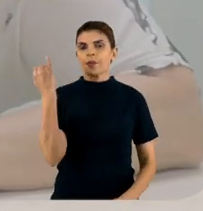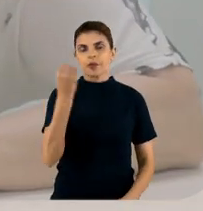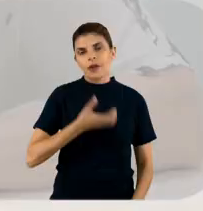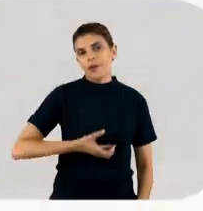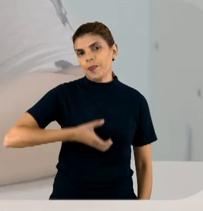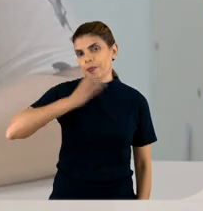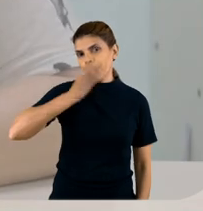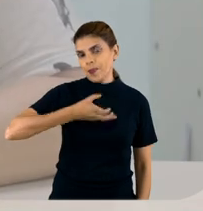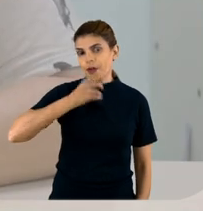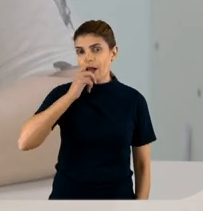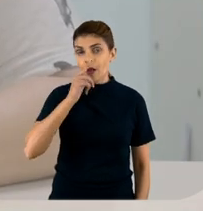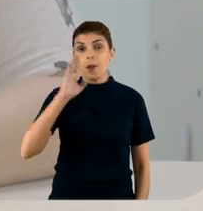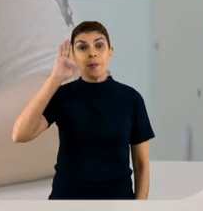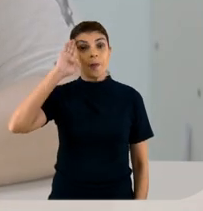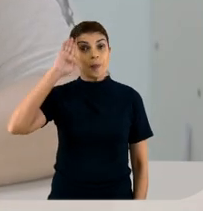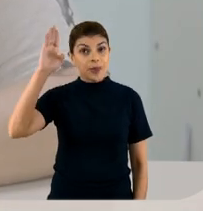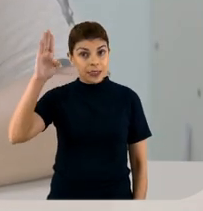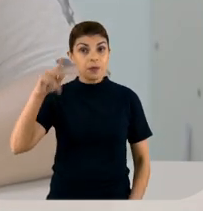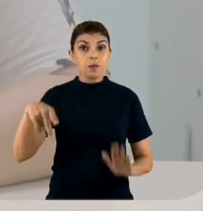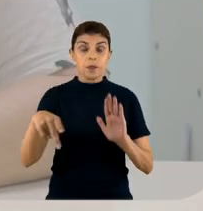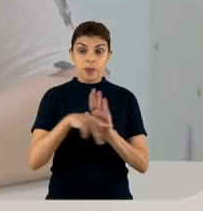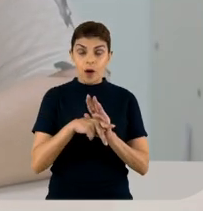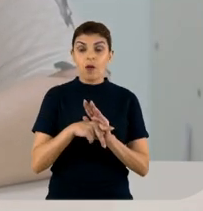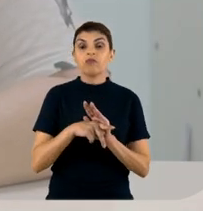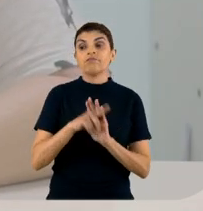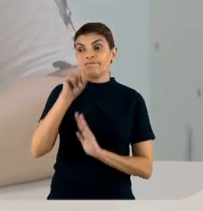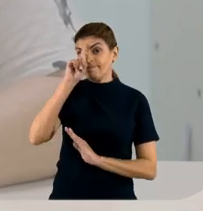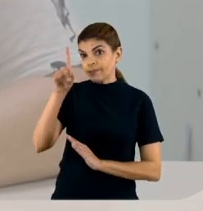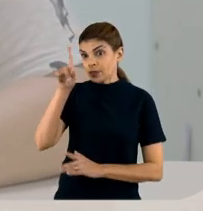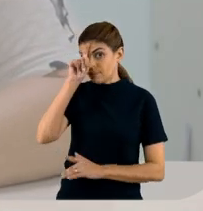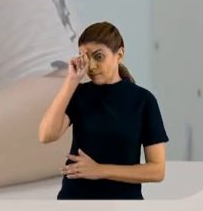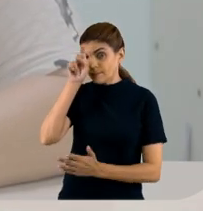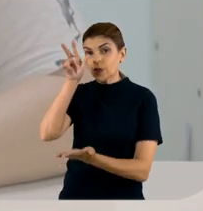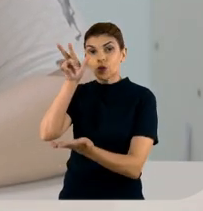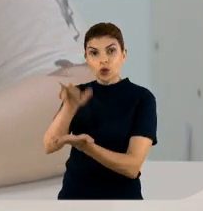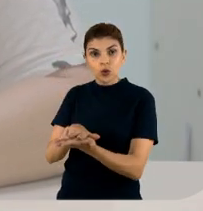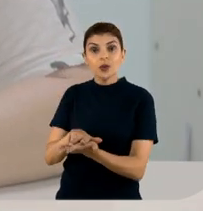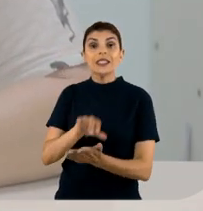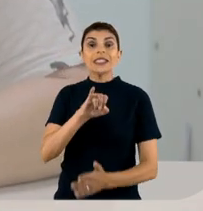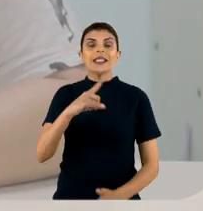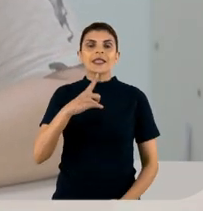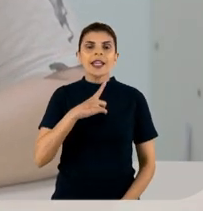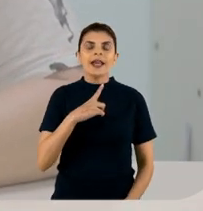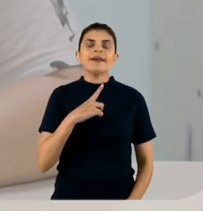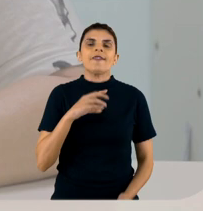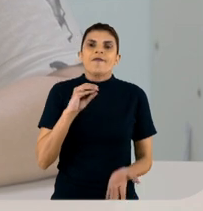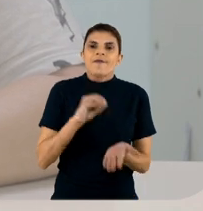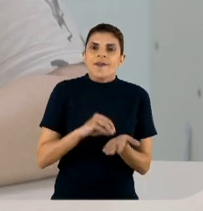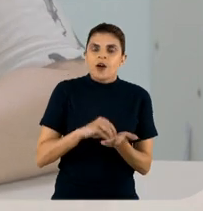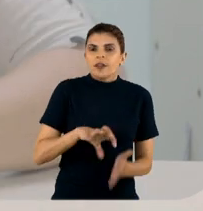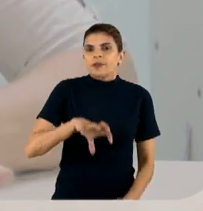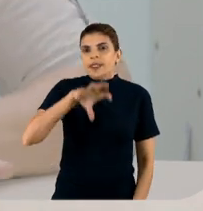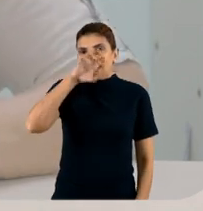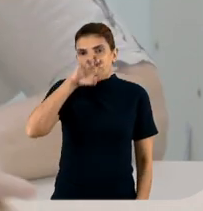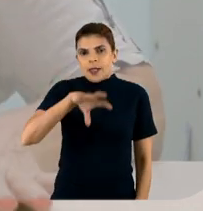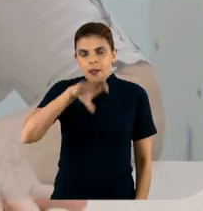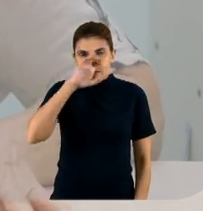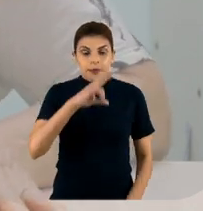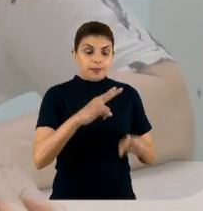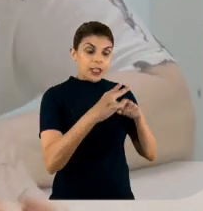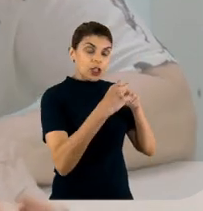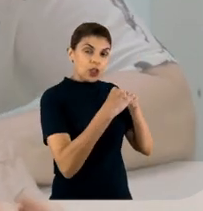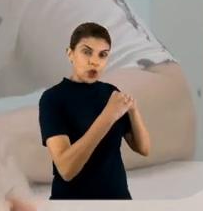hidratado o principal critério para hospitalização é realmente a presença de incidência respiratória detectada por uma